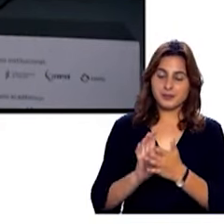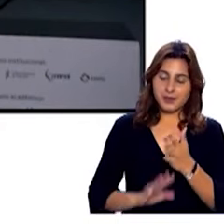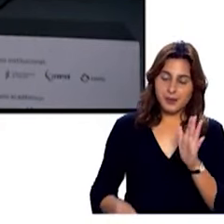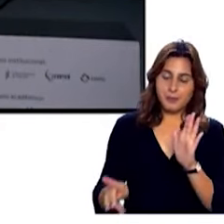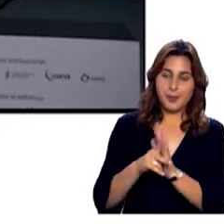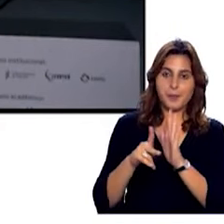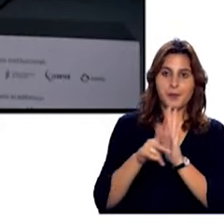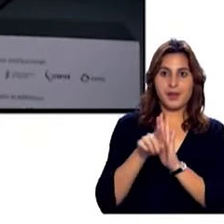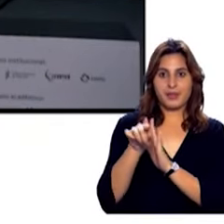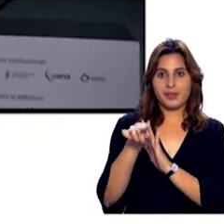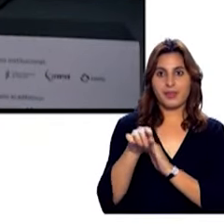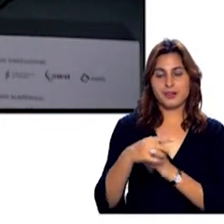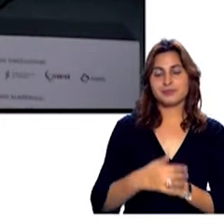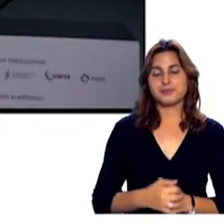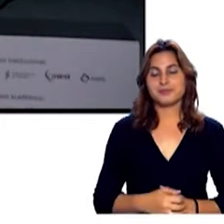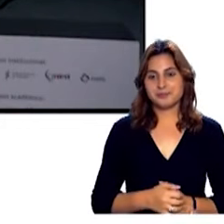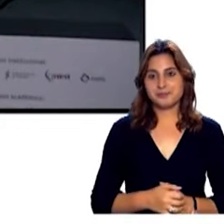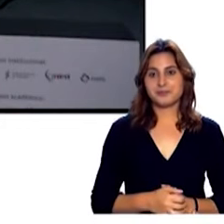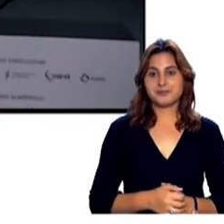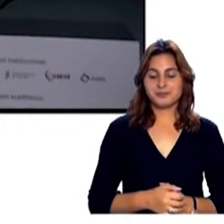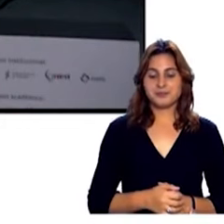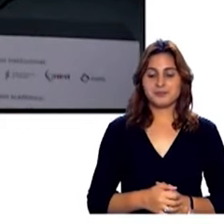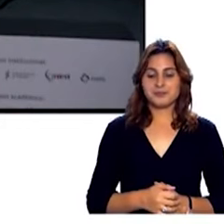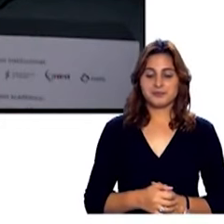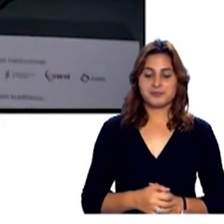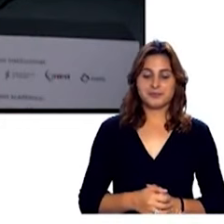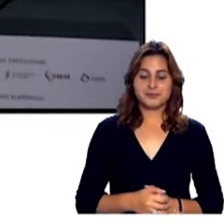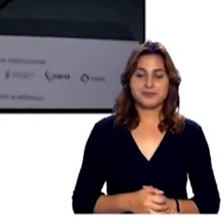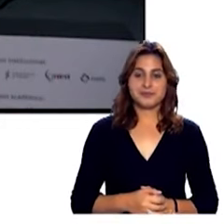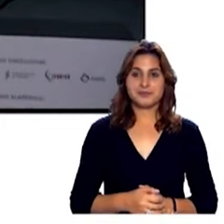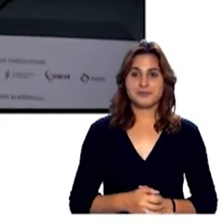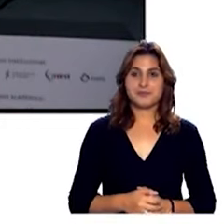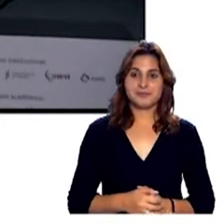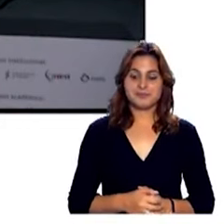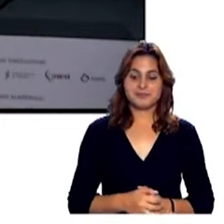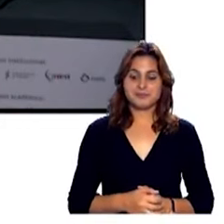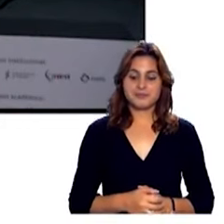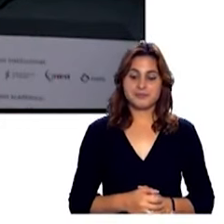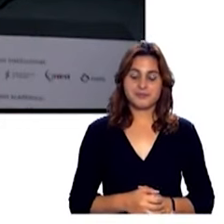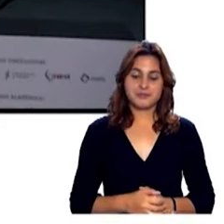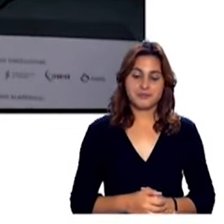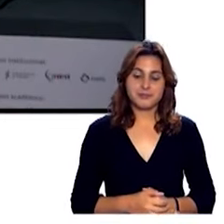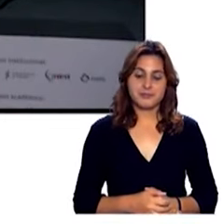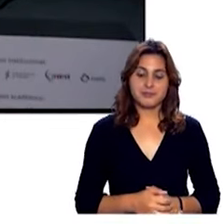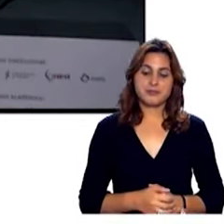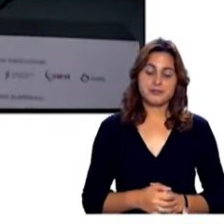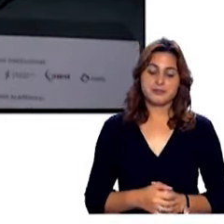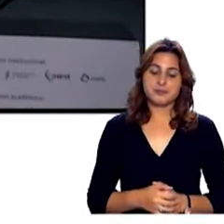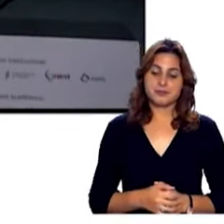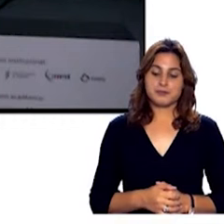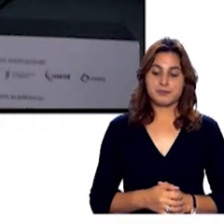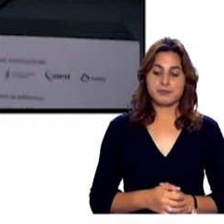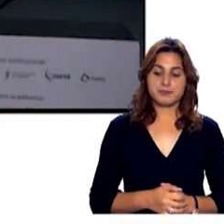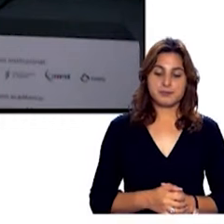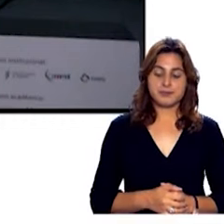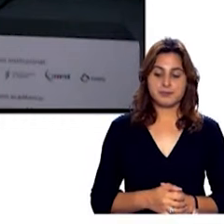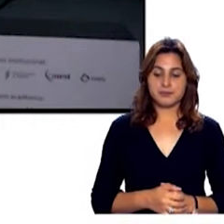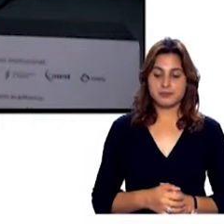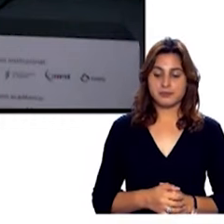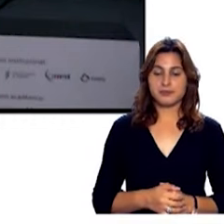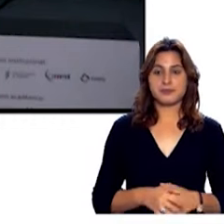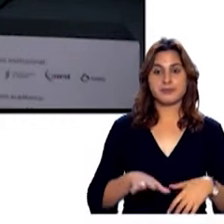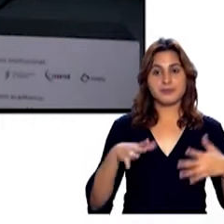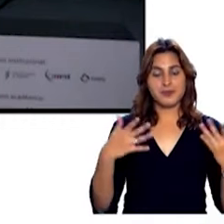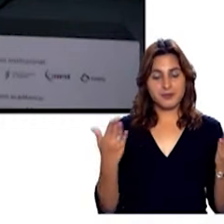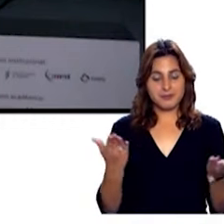direto do do desembargador espanhol no julgamento Bem dito